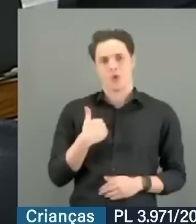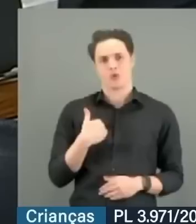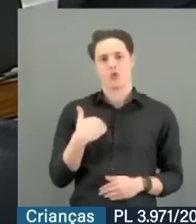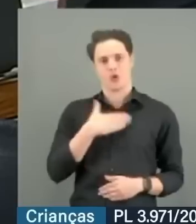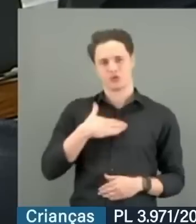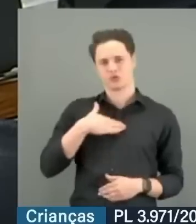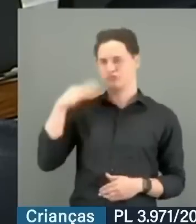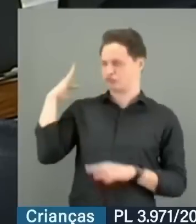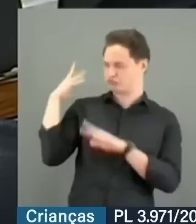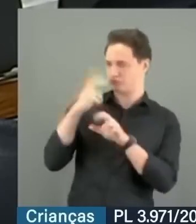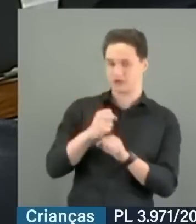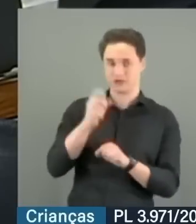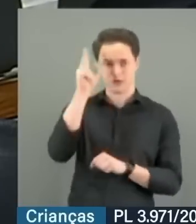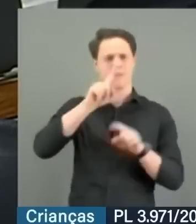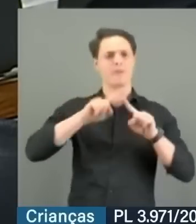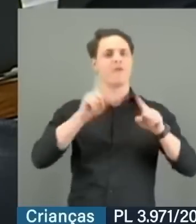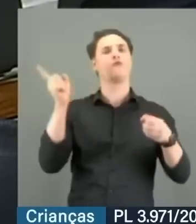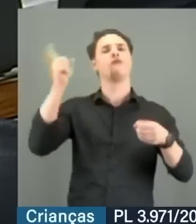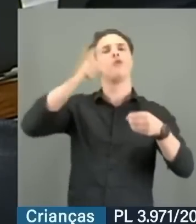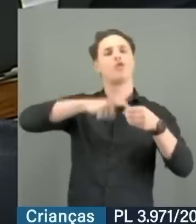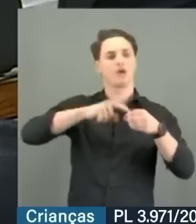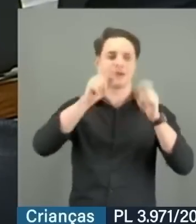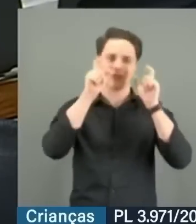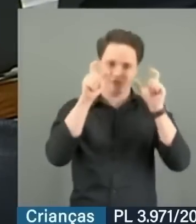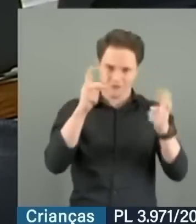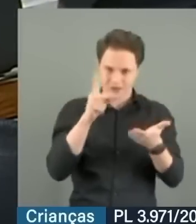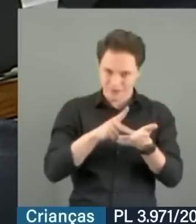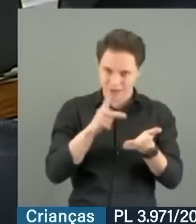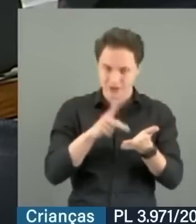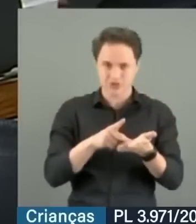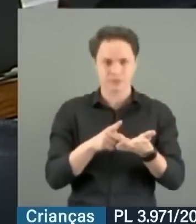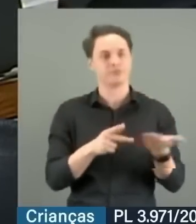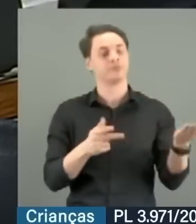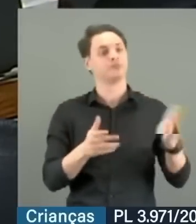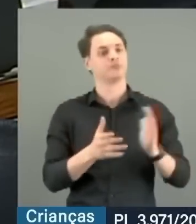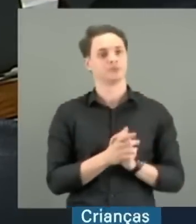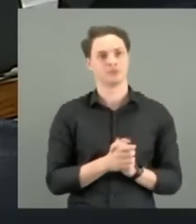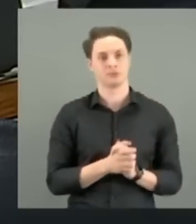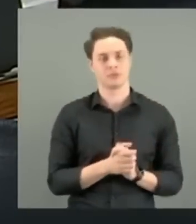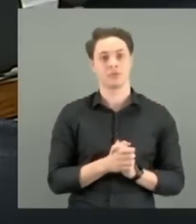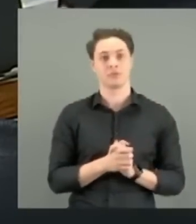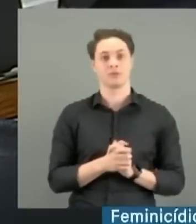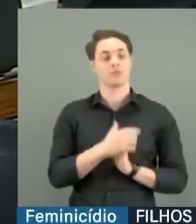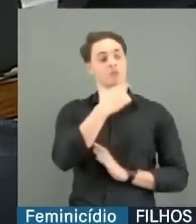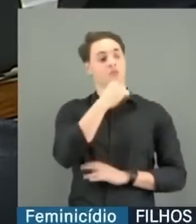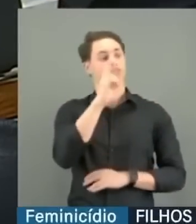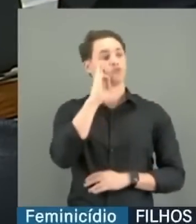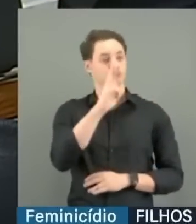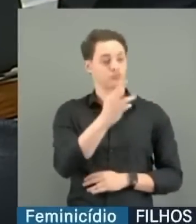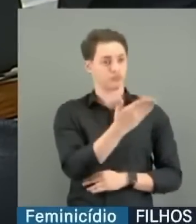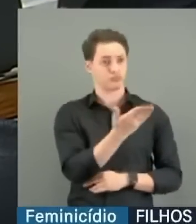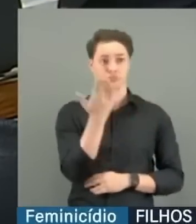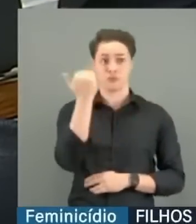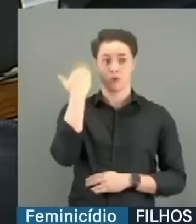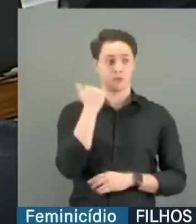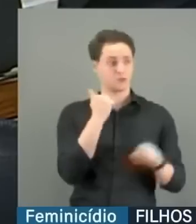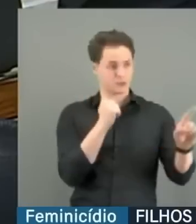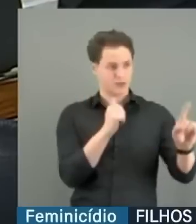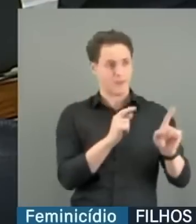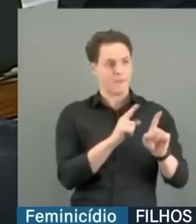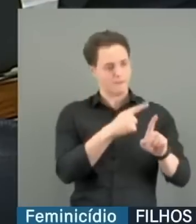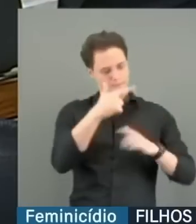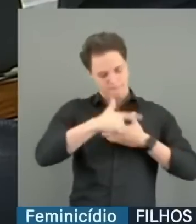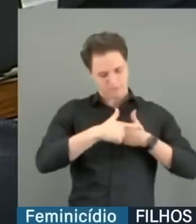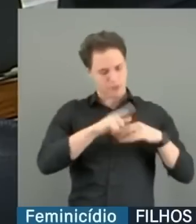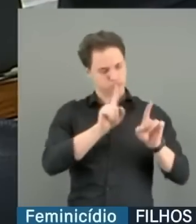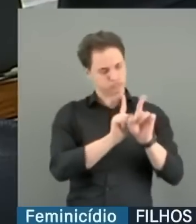Armadas. Voltemos, de fato, ao que interessa. Né? Vossa Excelência, então, como já foi ajudante de ordens, sabe as atribuições